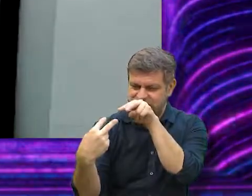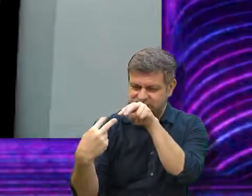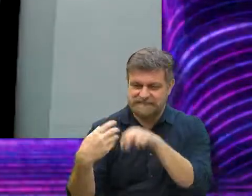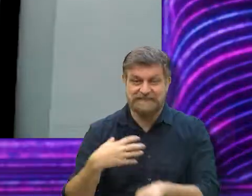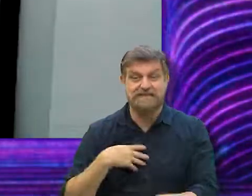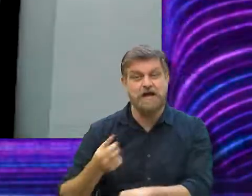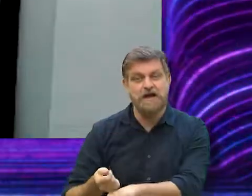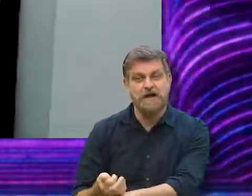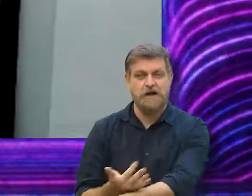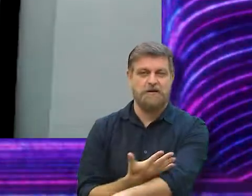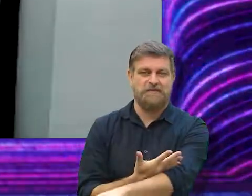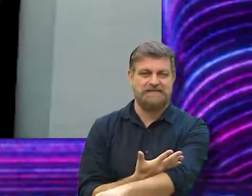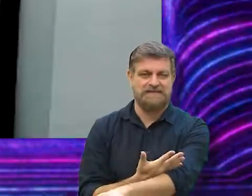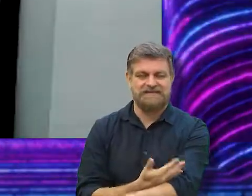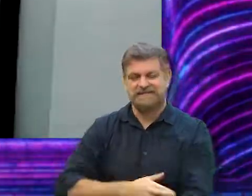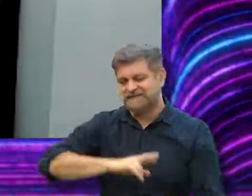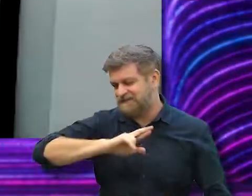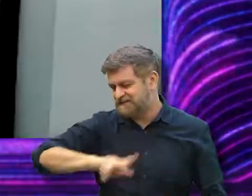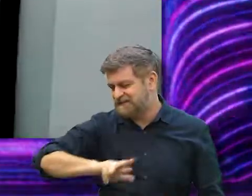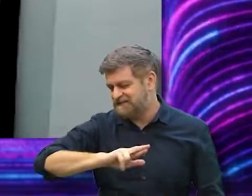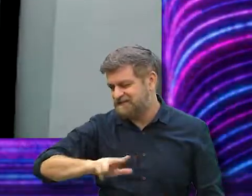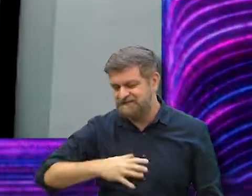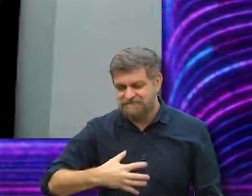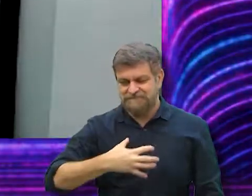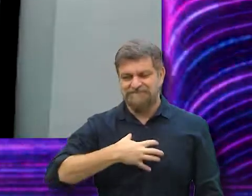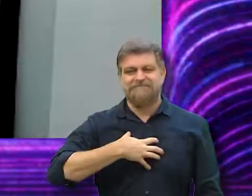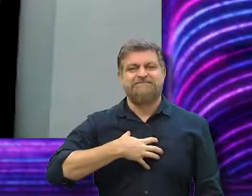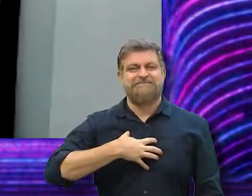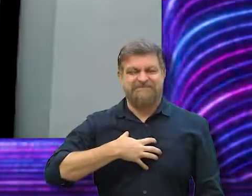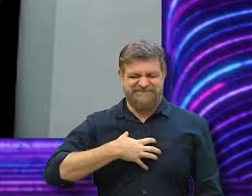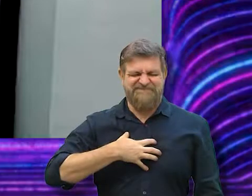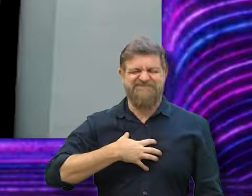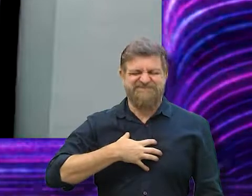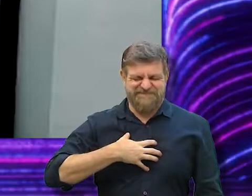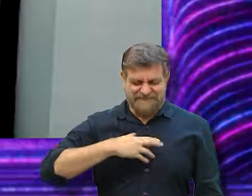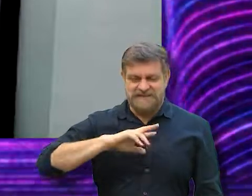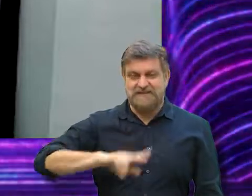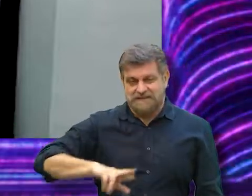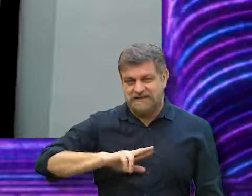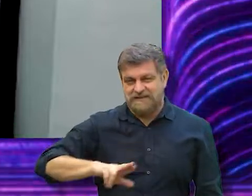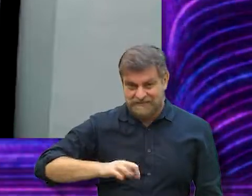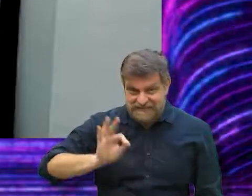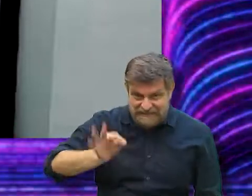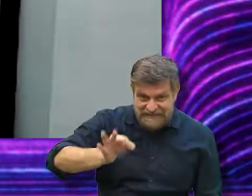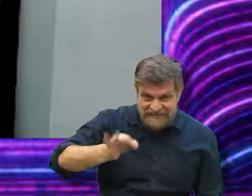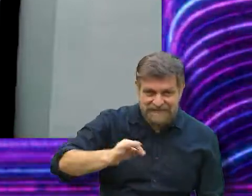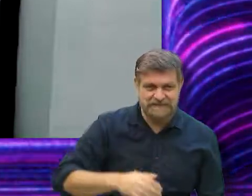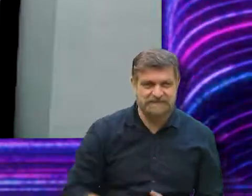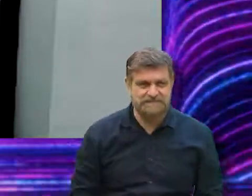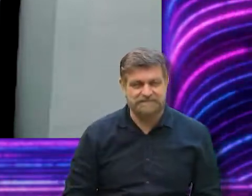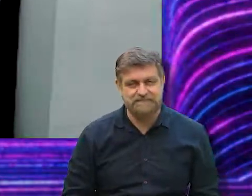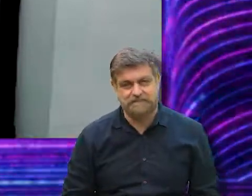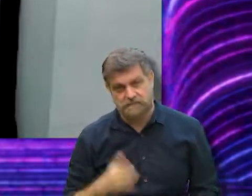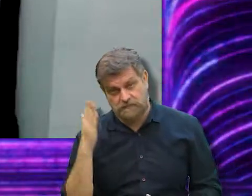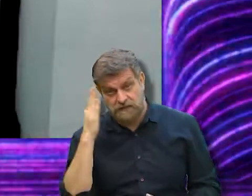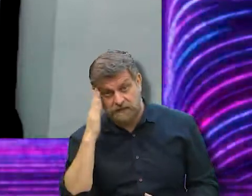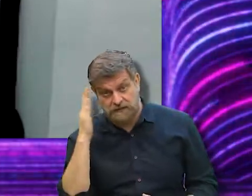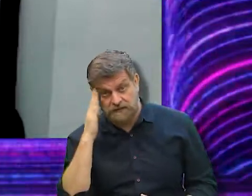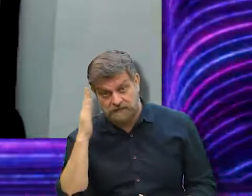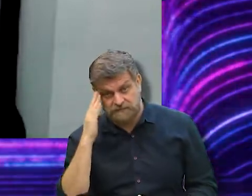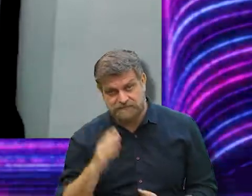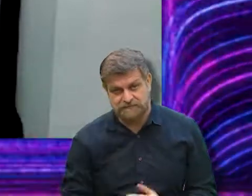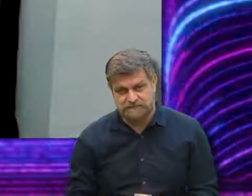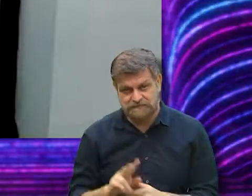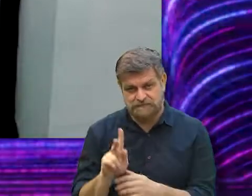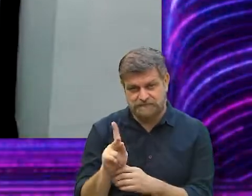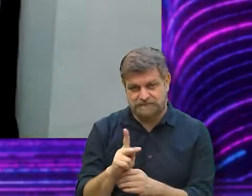muita falta mesmo. Mas eu acho que logo, né, é o que você falou, a internet ajuda, e realmente ajudou